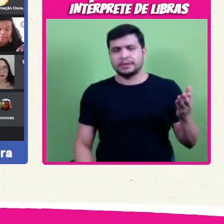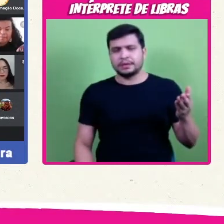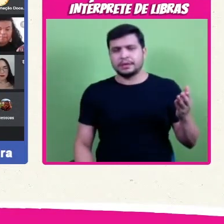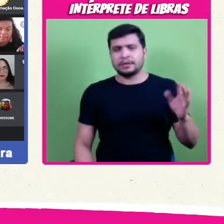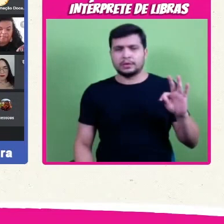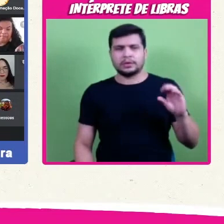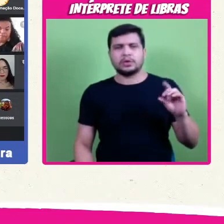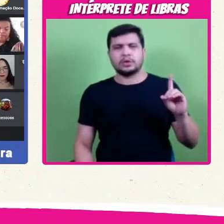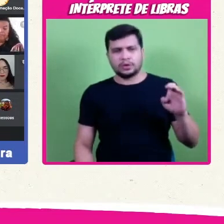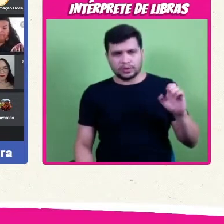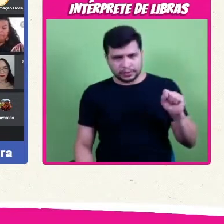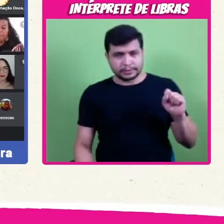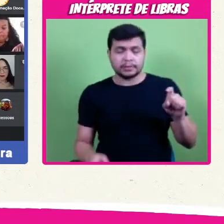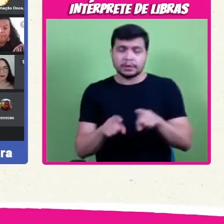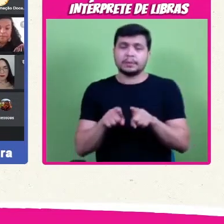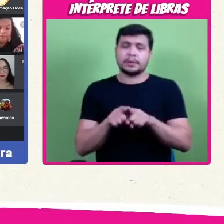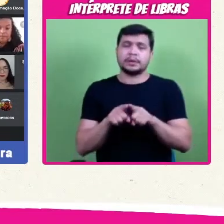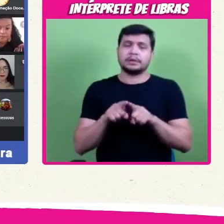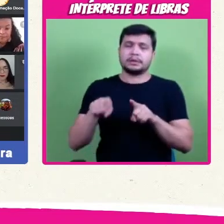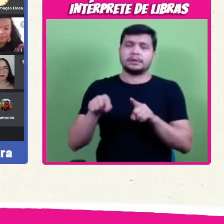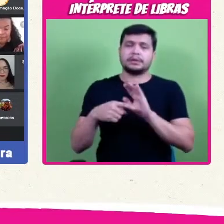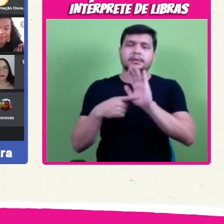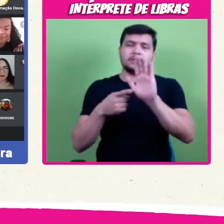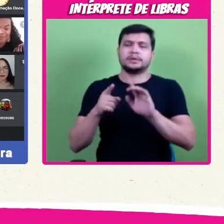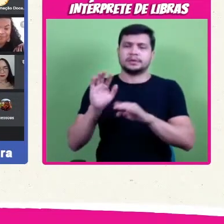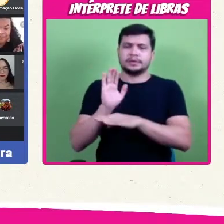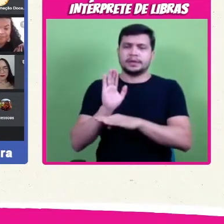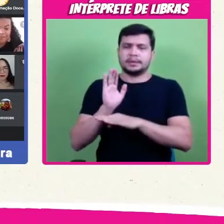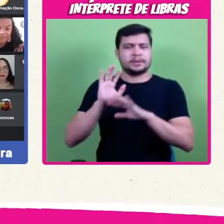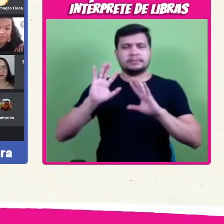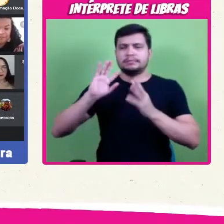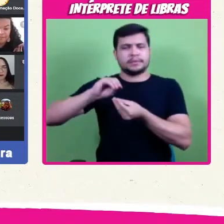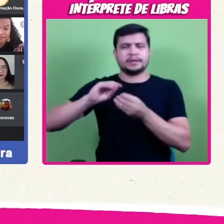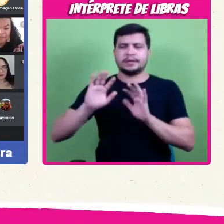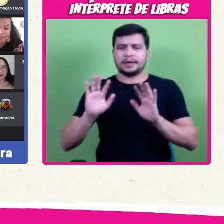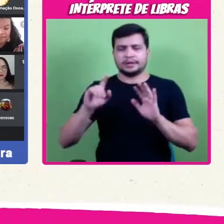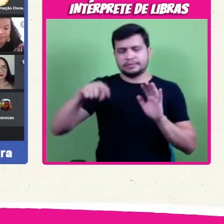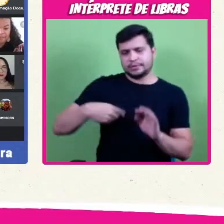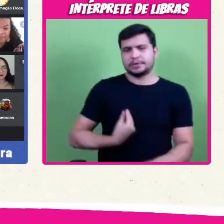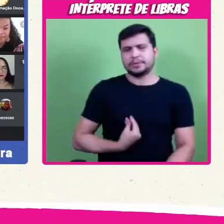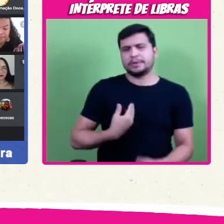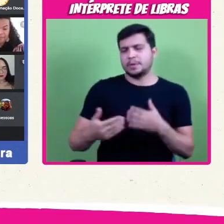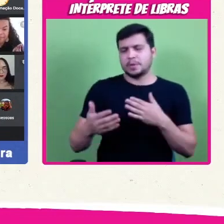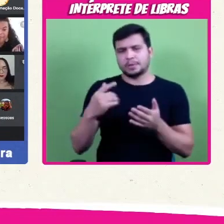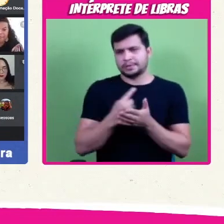de cinema. E é isso, estou por aqui. Qualquer coisa, é só perguntar.